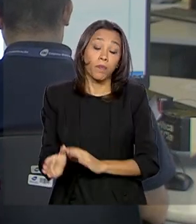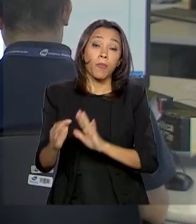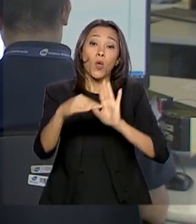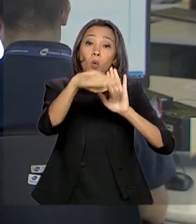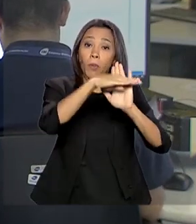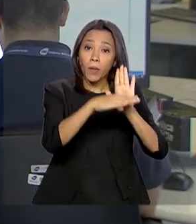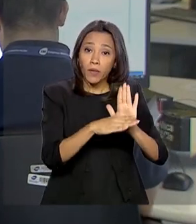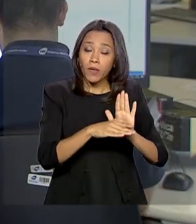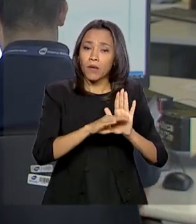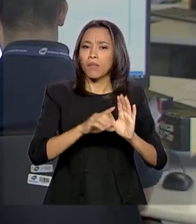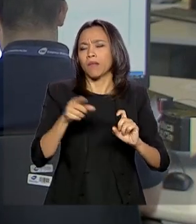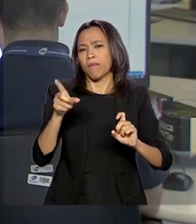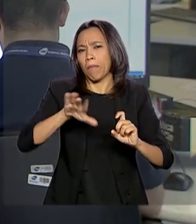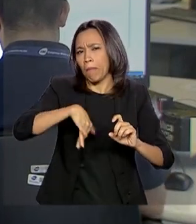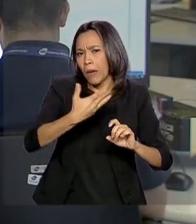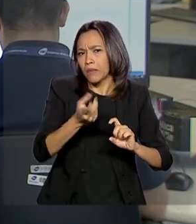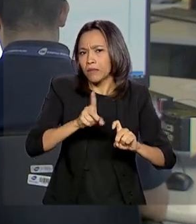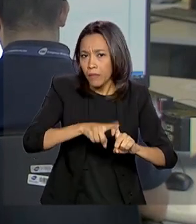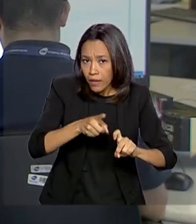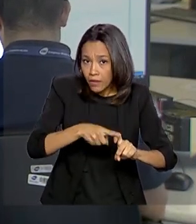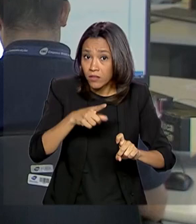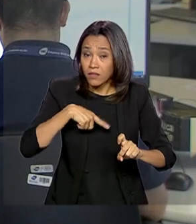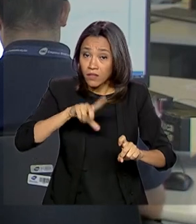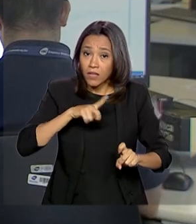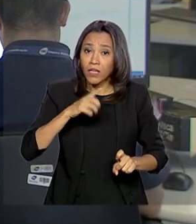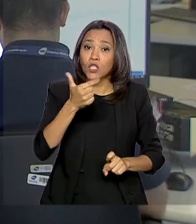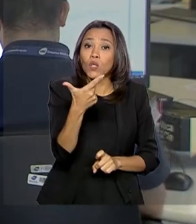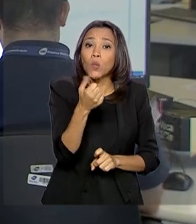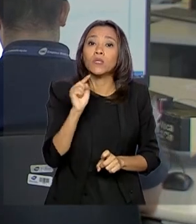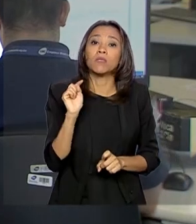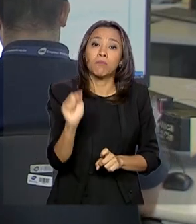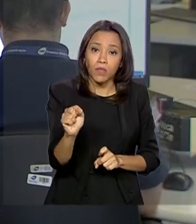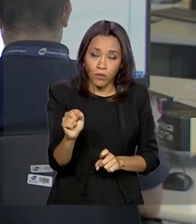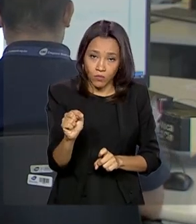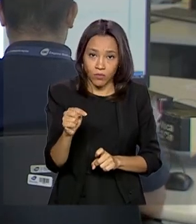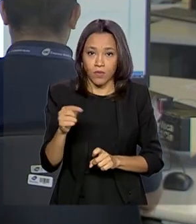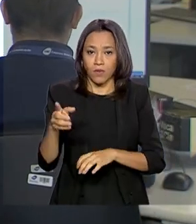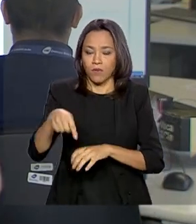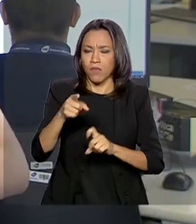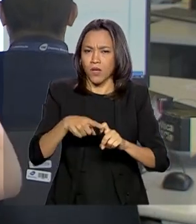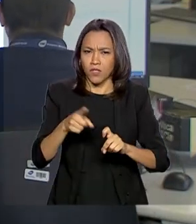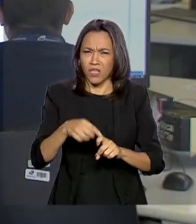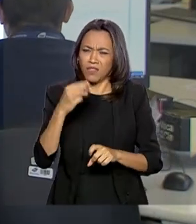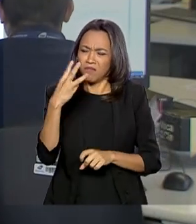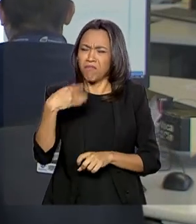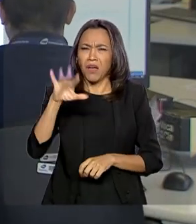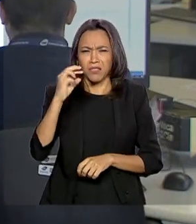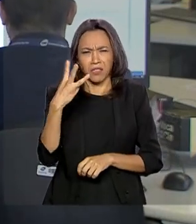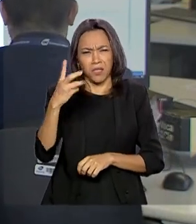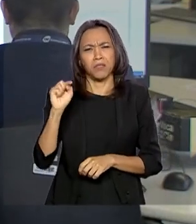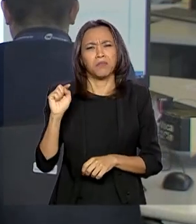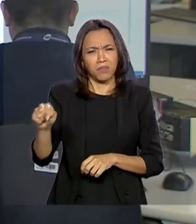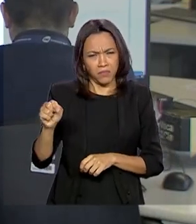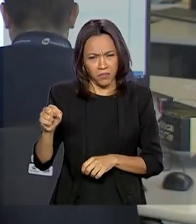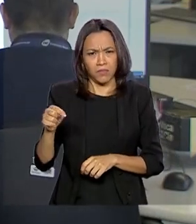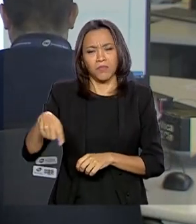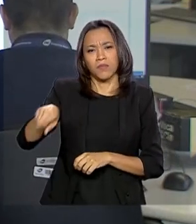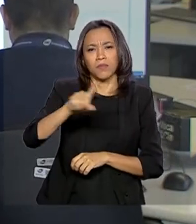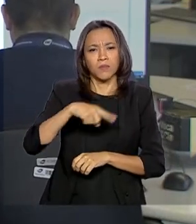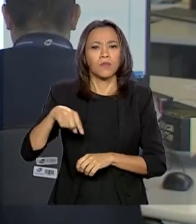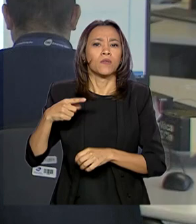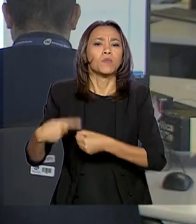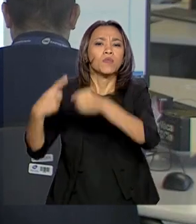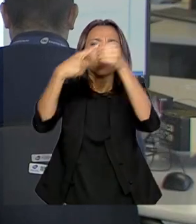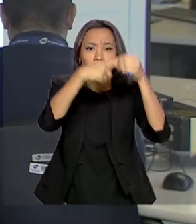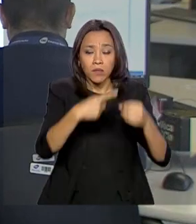conta com mais de 12 mil profissionais distribuídos em 3.465 municípios em todo o país. Até o momento, mais